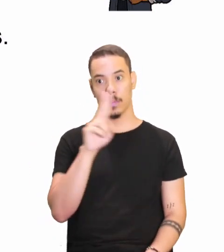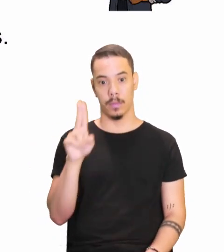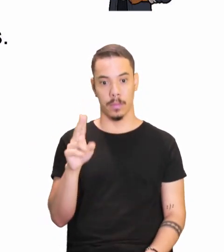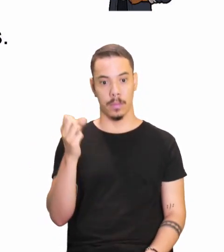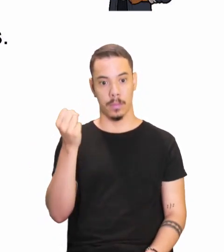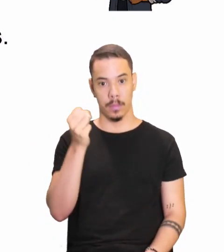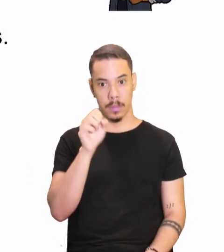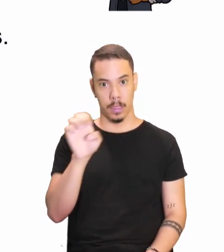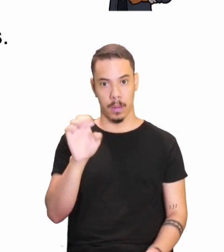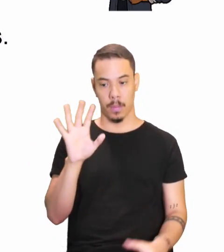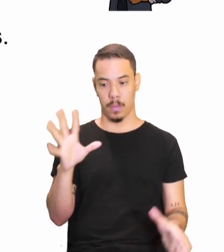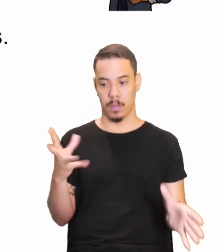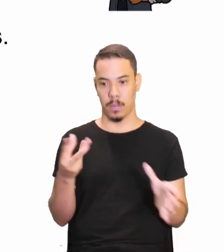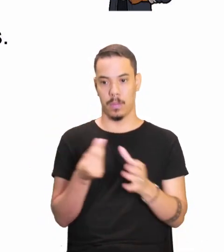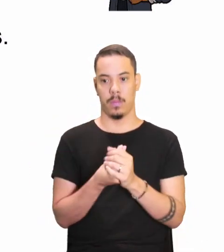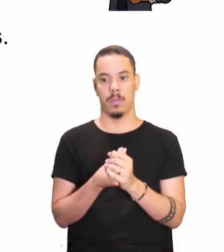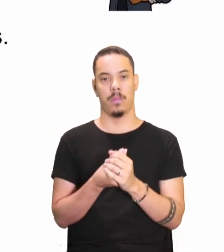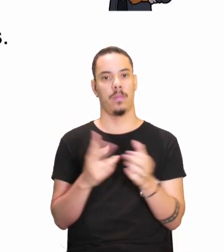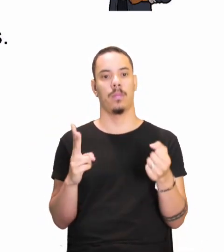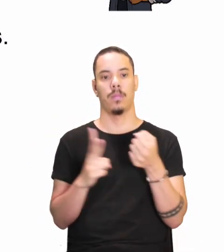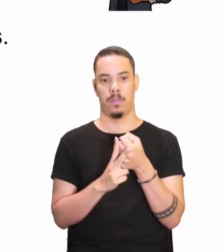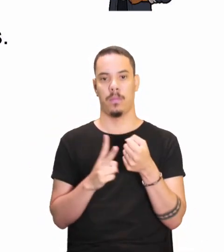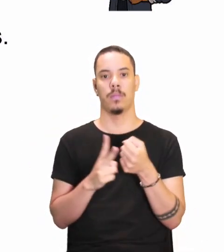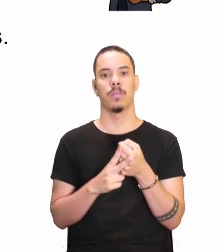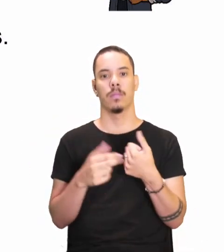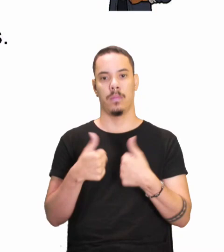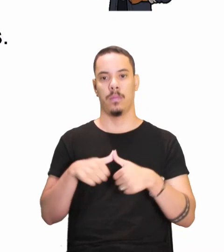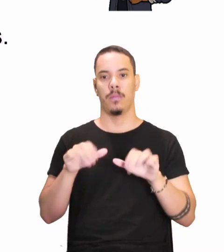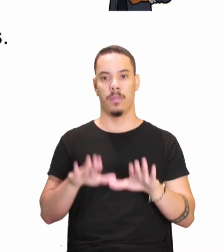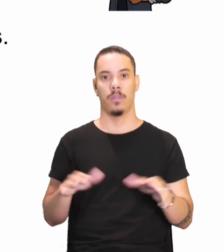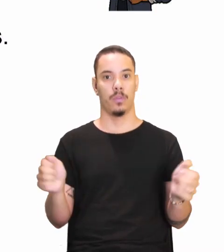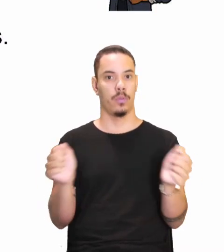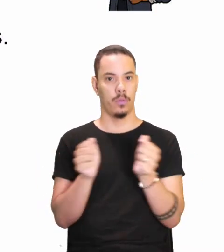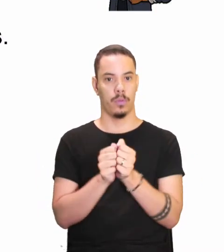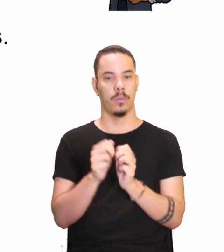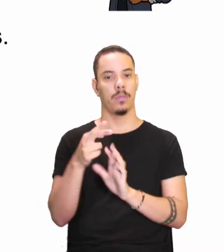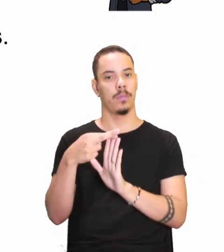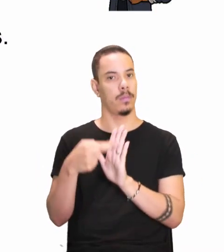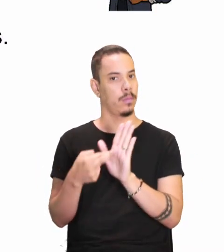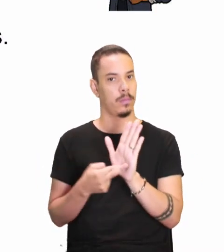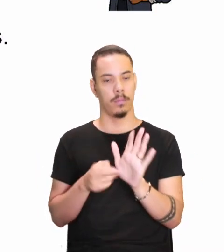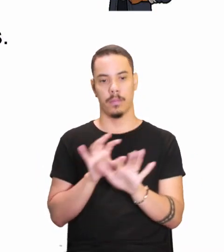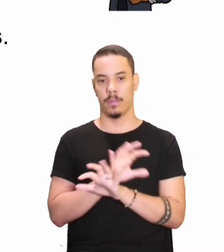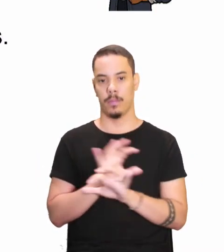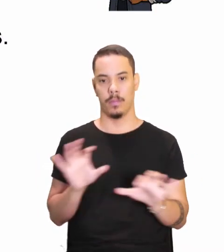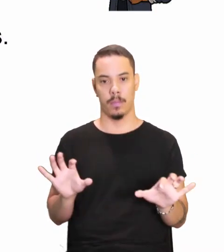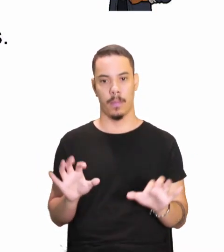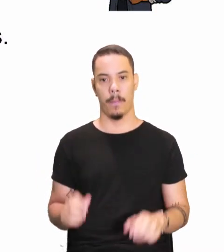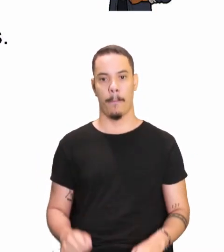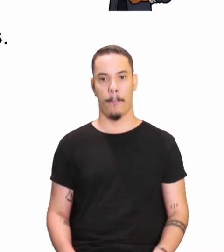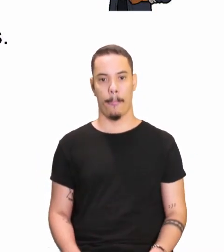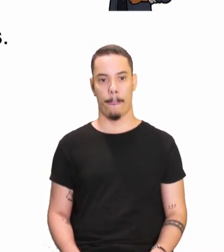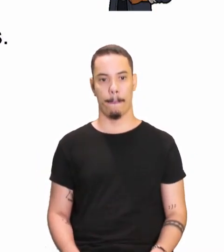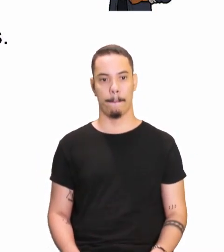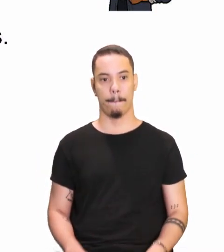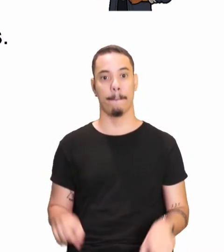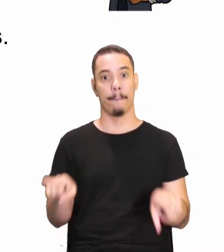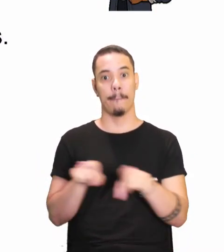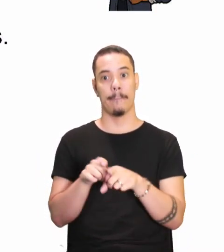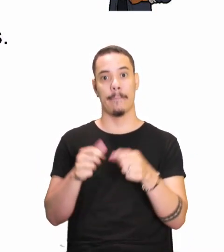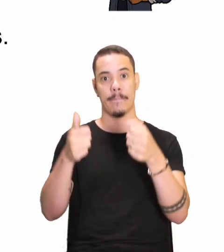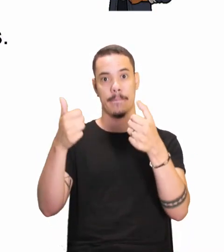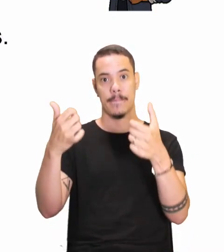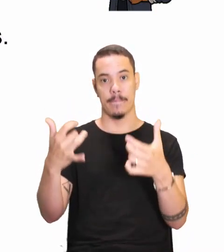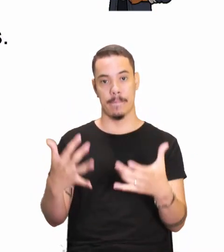no plural, o verbo vai ficar no plural. A regra básica. E falando dos